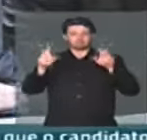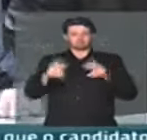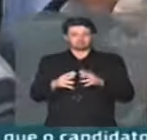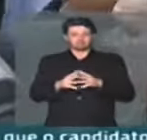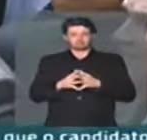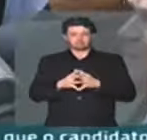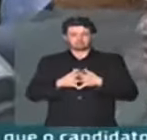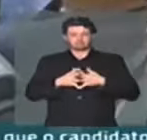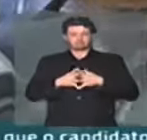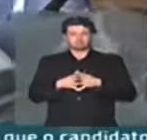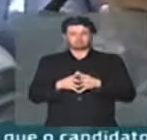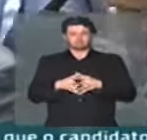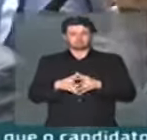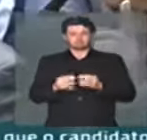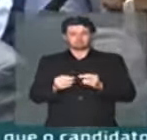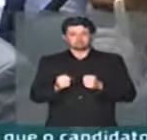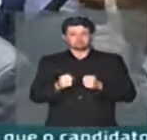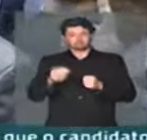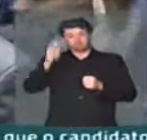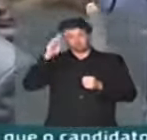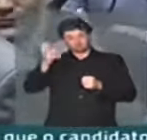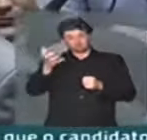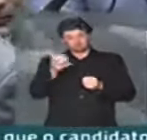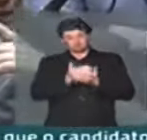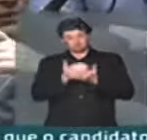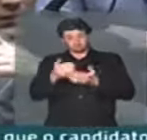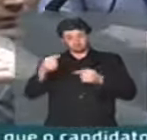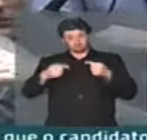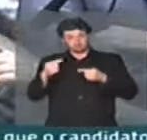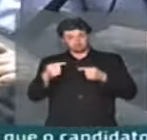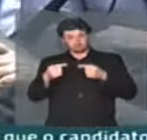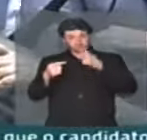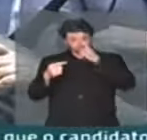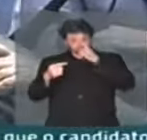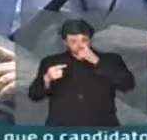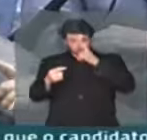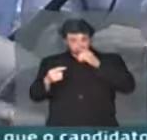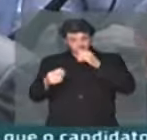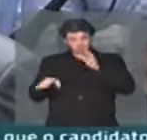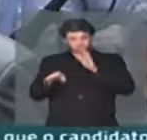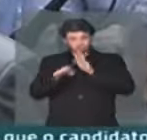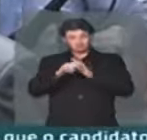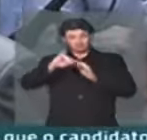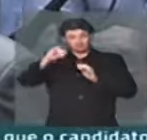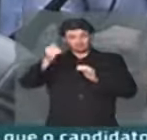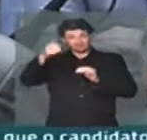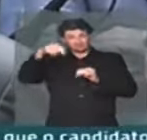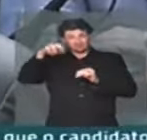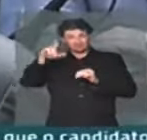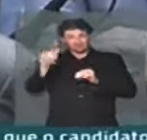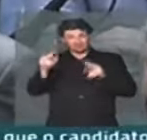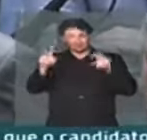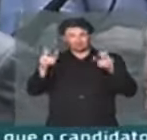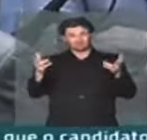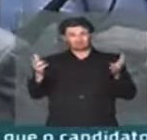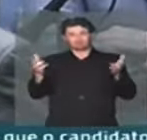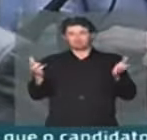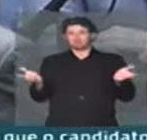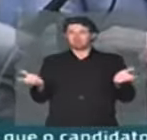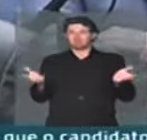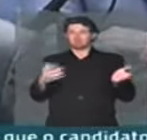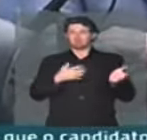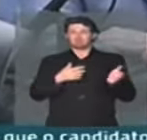português. É a janela? É a janela. E a Vossa Excelência quer começar uma discussão que hoje surgiu sobre a janela num tema, num clima